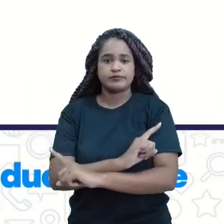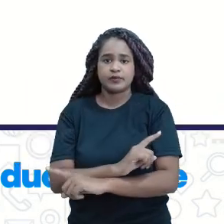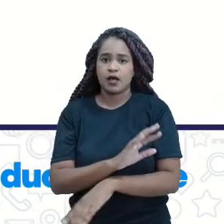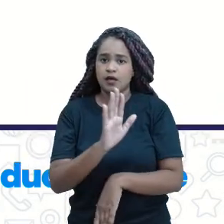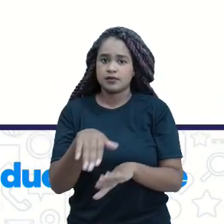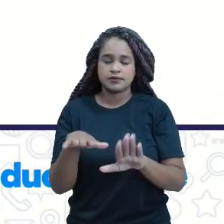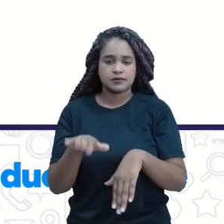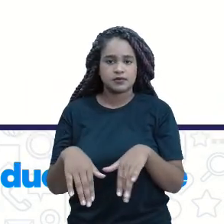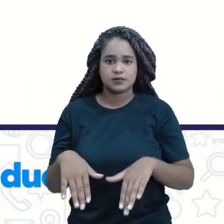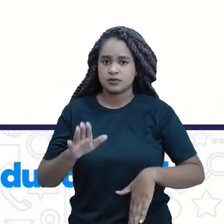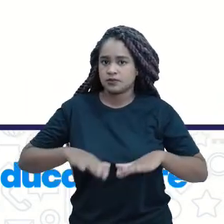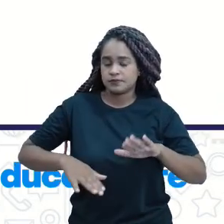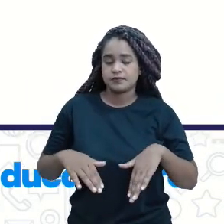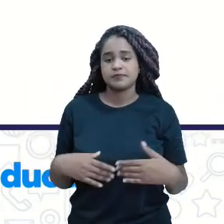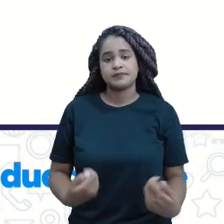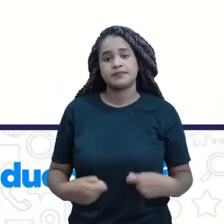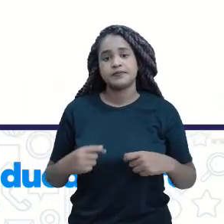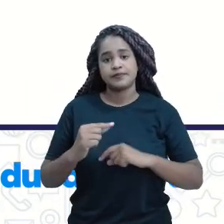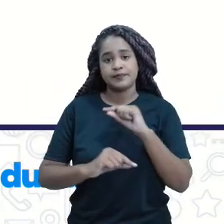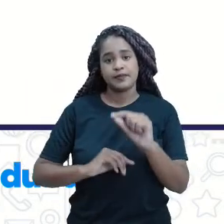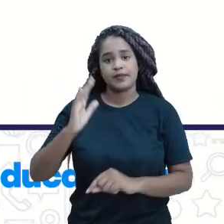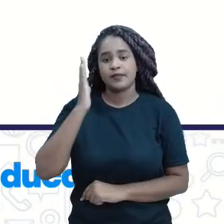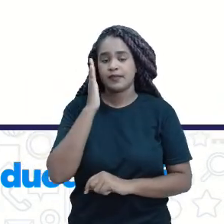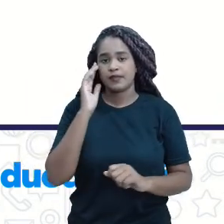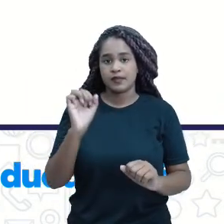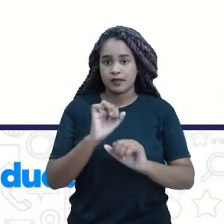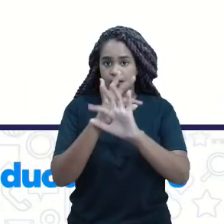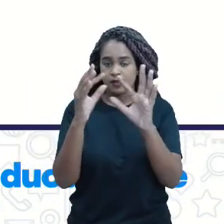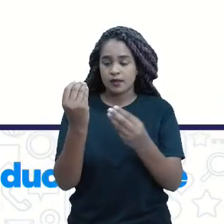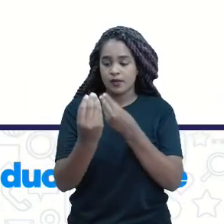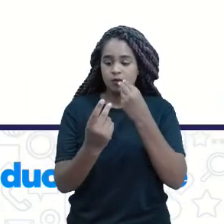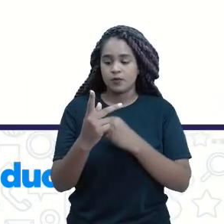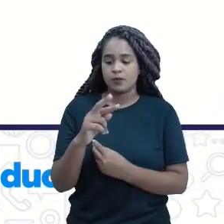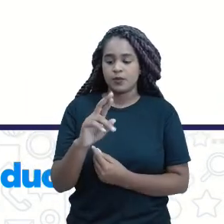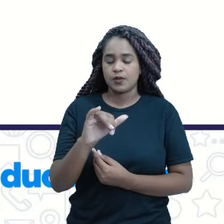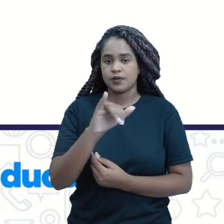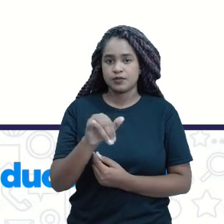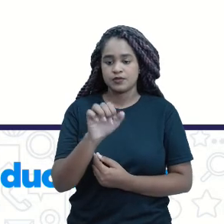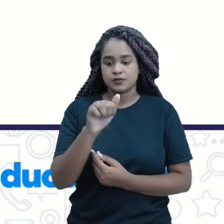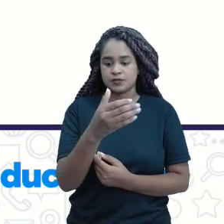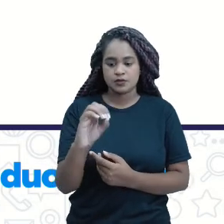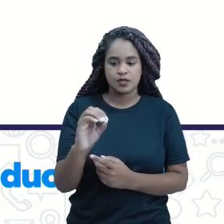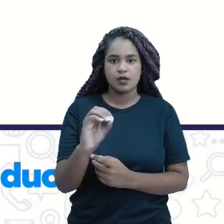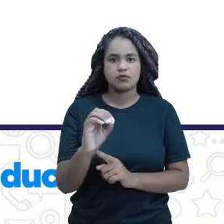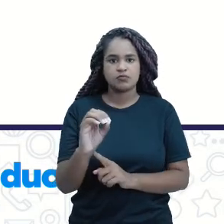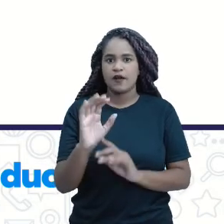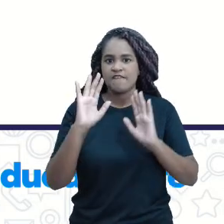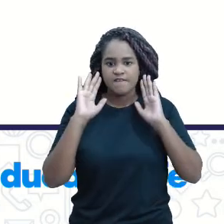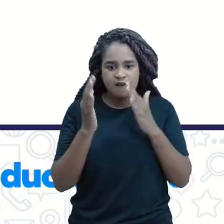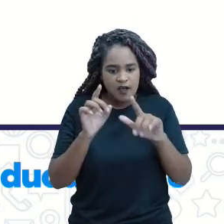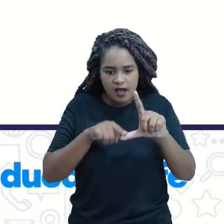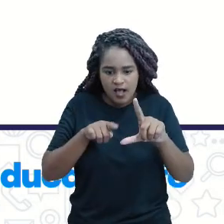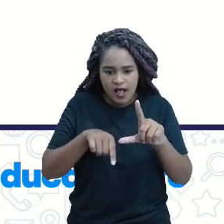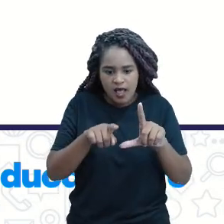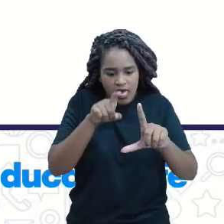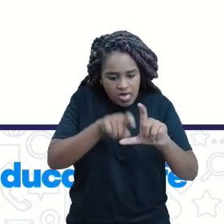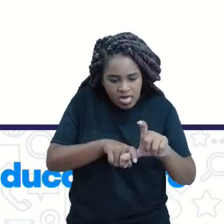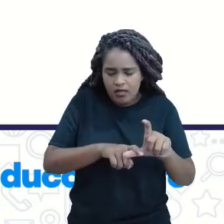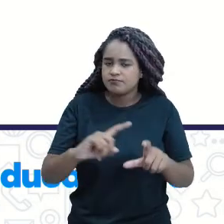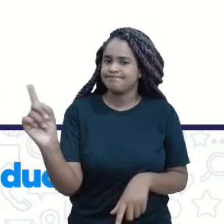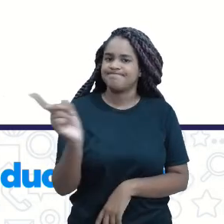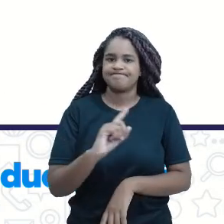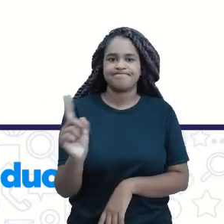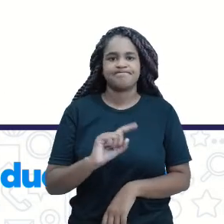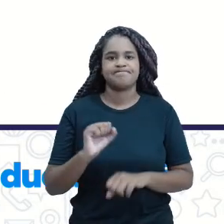precisa entender, tá? Essa questão da projeção e não apenas se fixar em relação às letras, porque isso